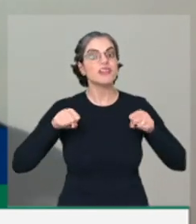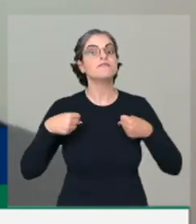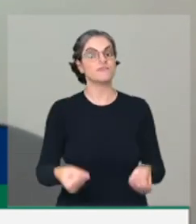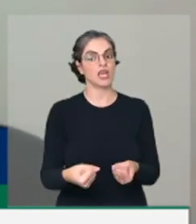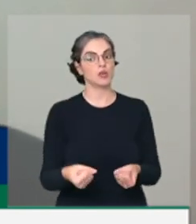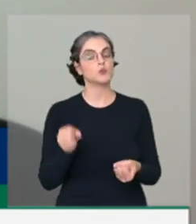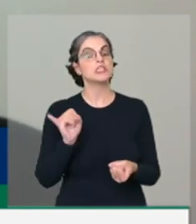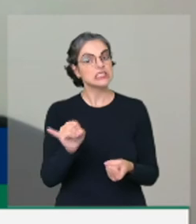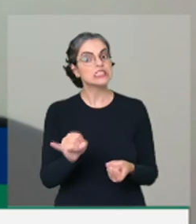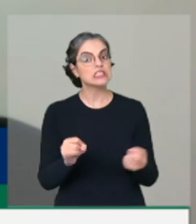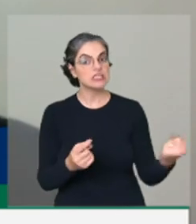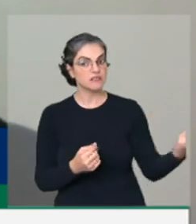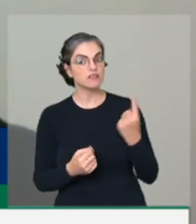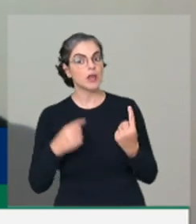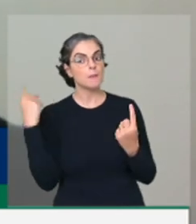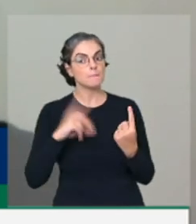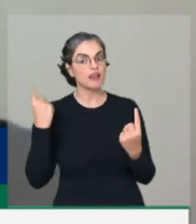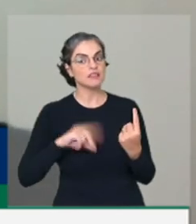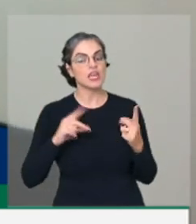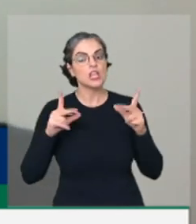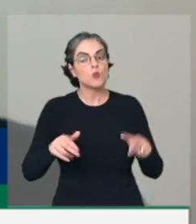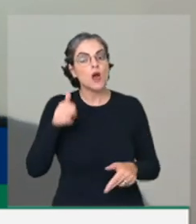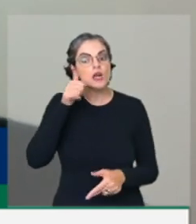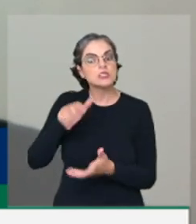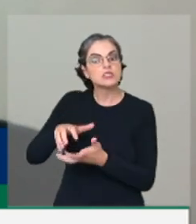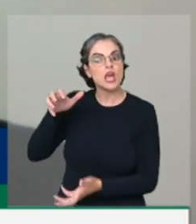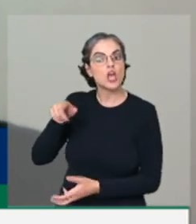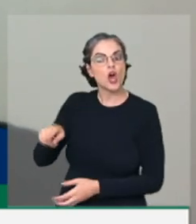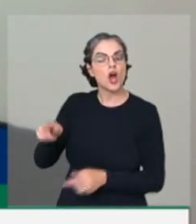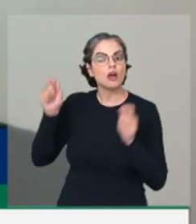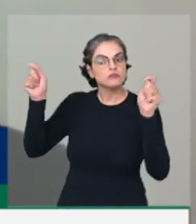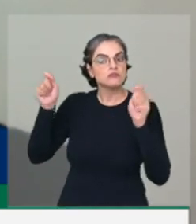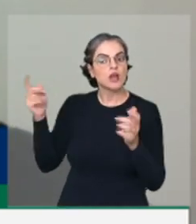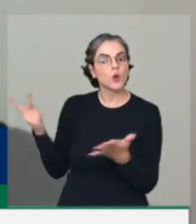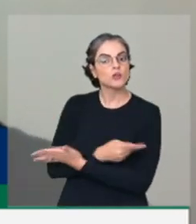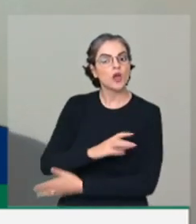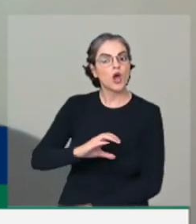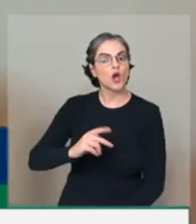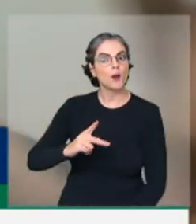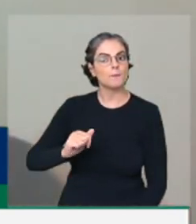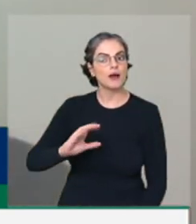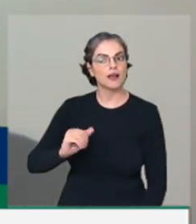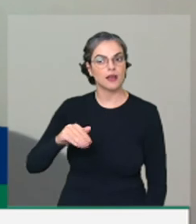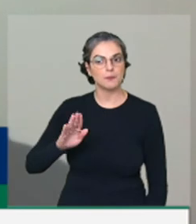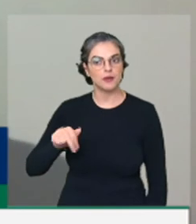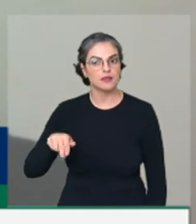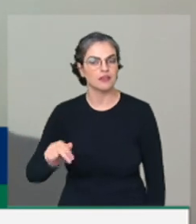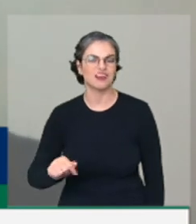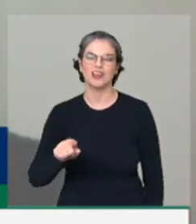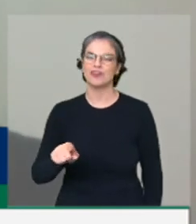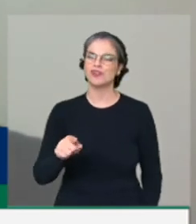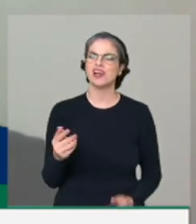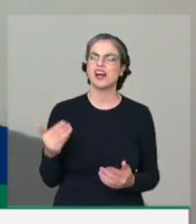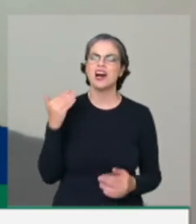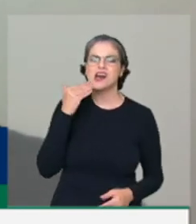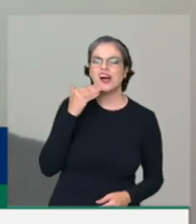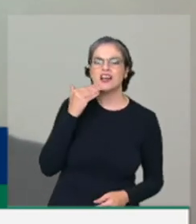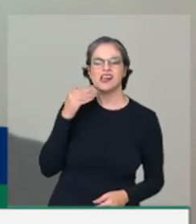viessem bater em mim, como bateram em uma senhora, em uma manifestação em Copacabana. Vocês estão distorcendo uma fala de